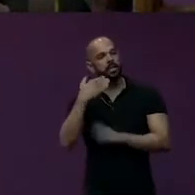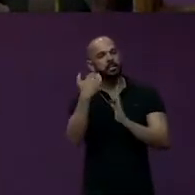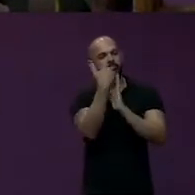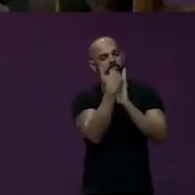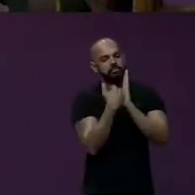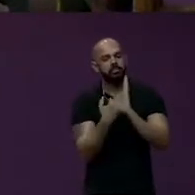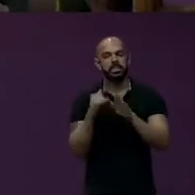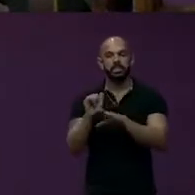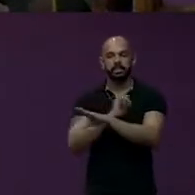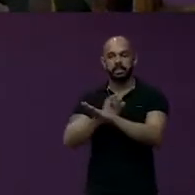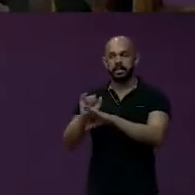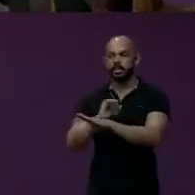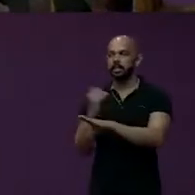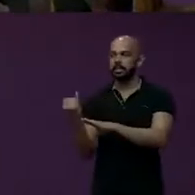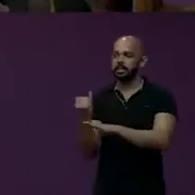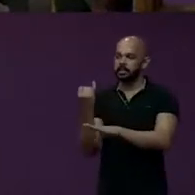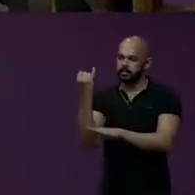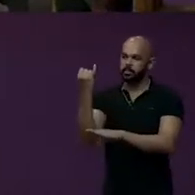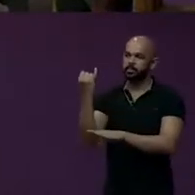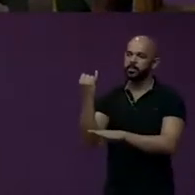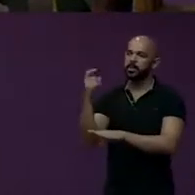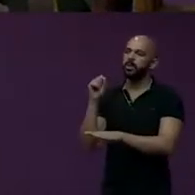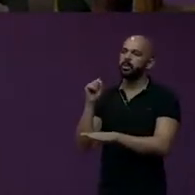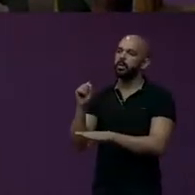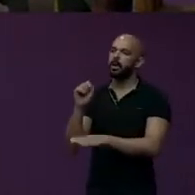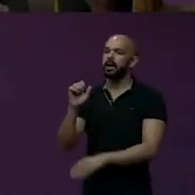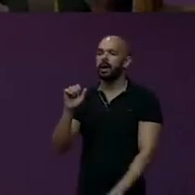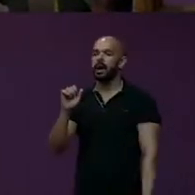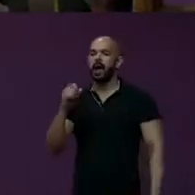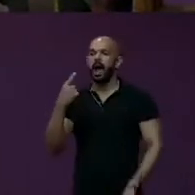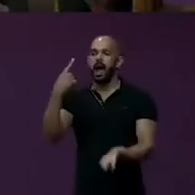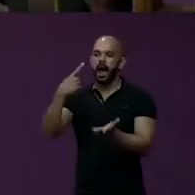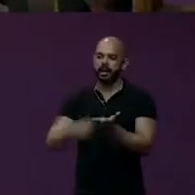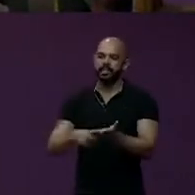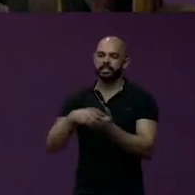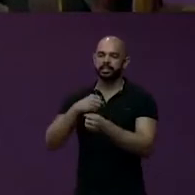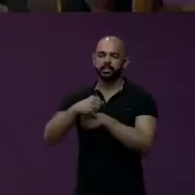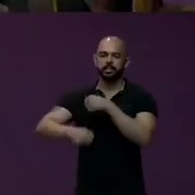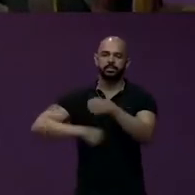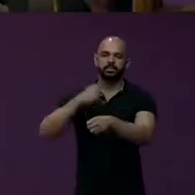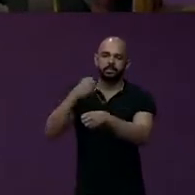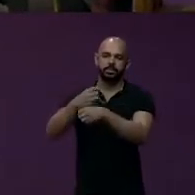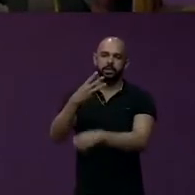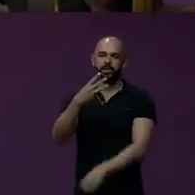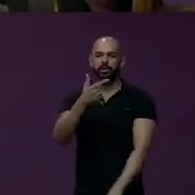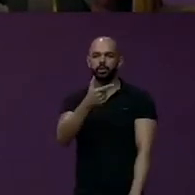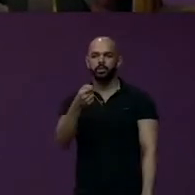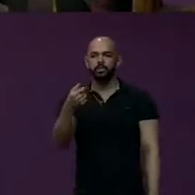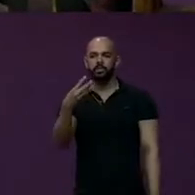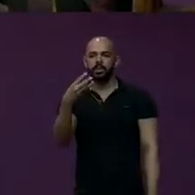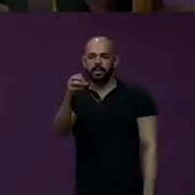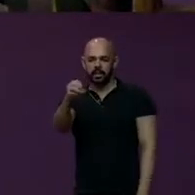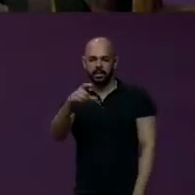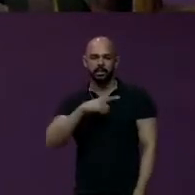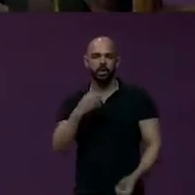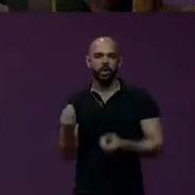estratégia importante para a Agenda 2030 e os Objetivos de Desenvolvimento Sustentável. Né? Então,